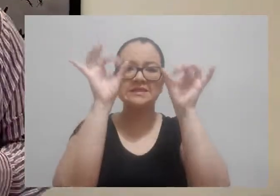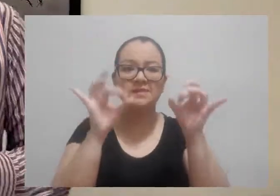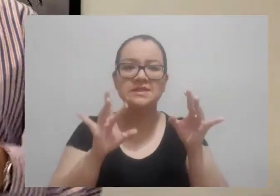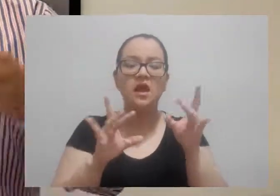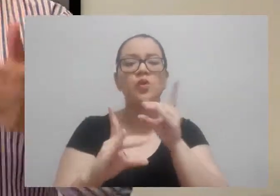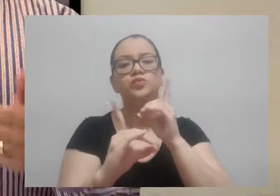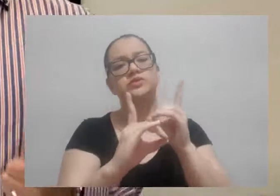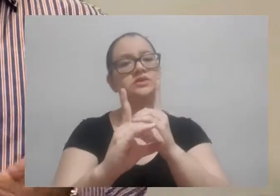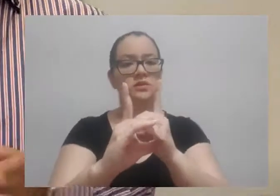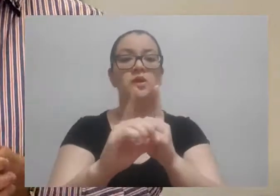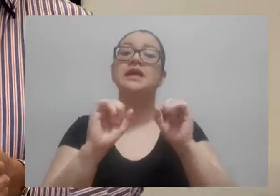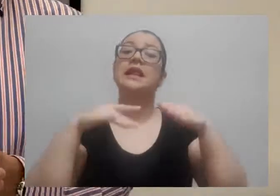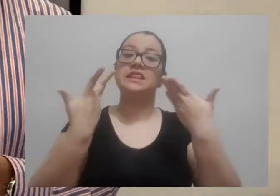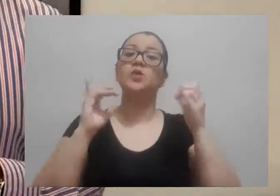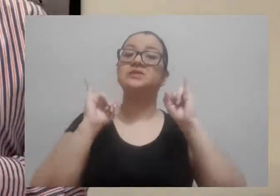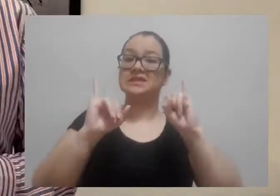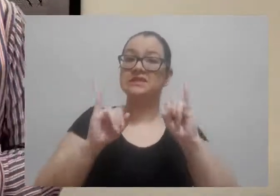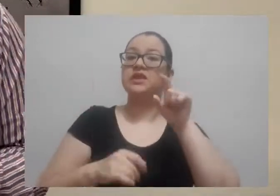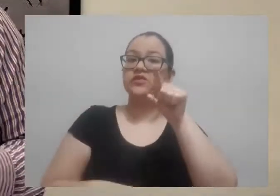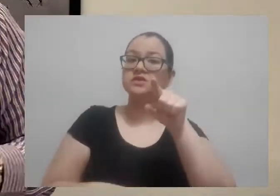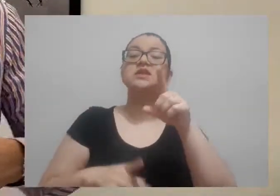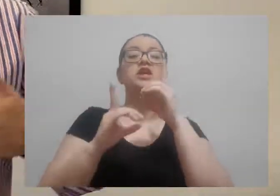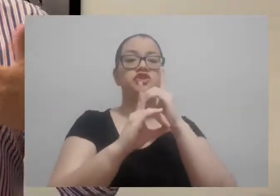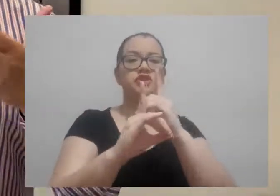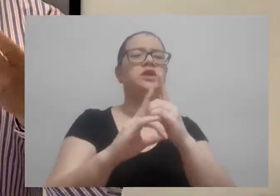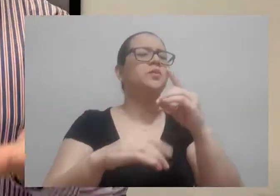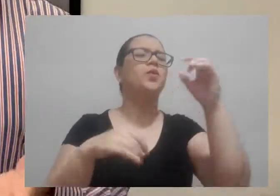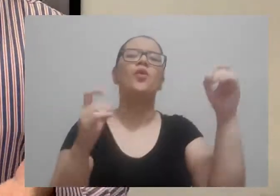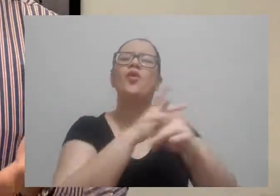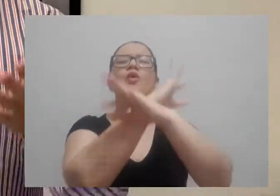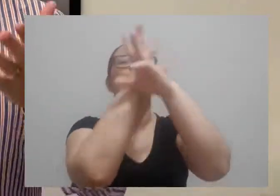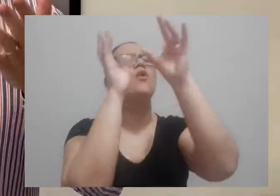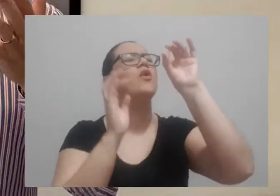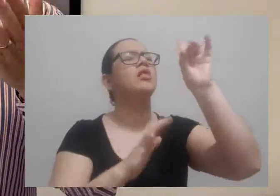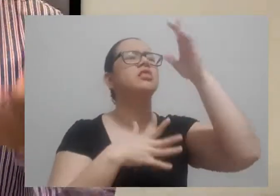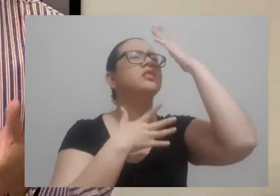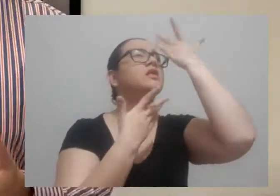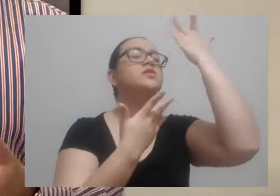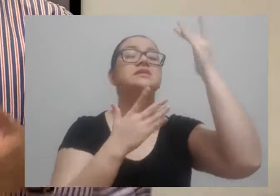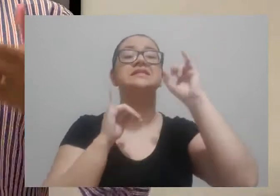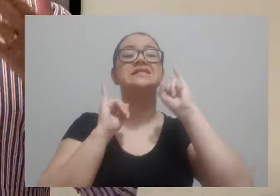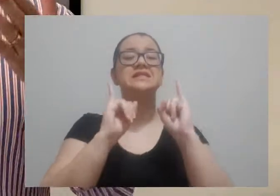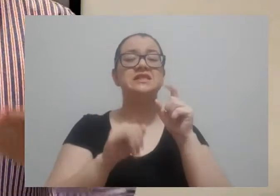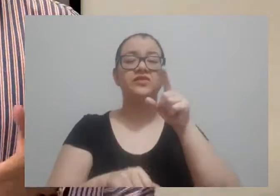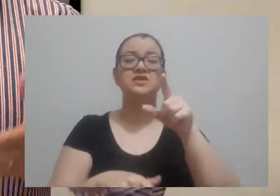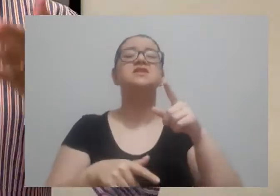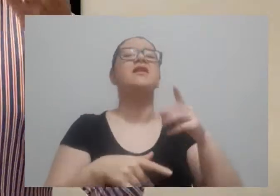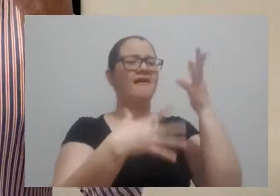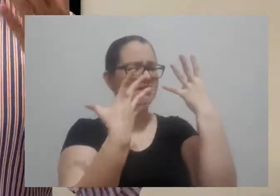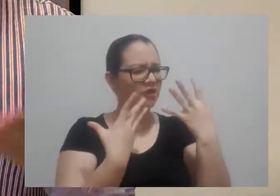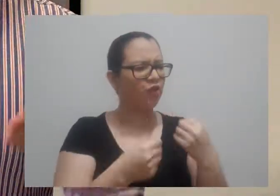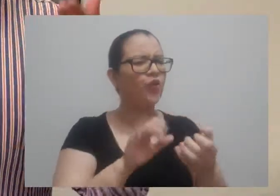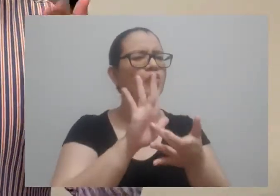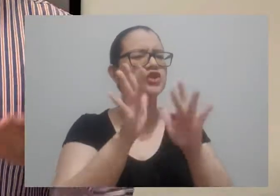discípulo de Cristo, glória a Deus por isso. Se você já se rendeu ao Senhor e você é um discípulo de Cristo, um